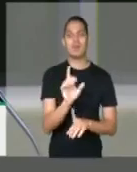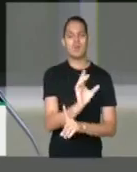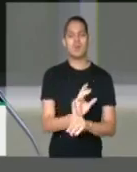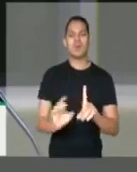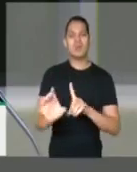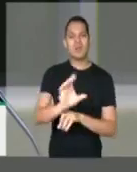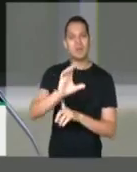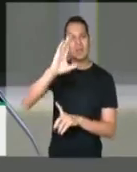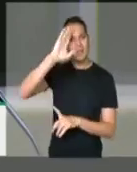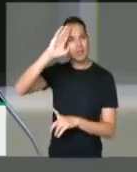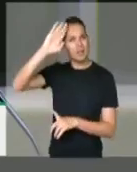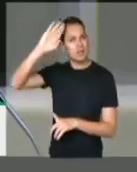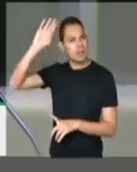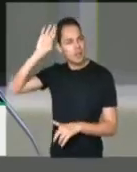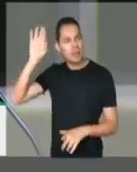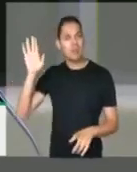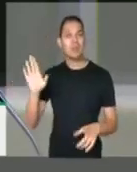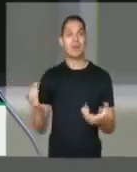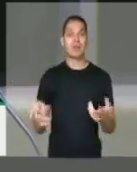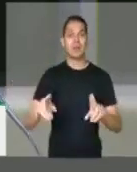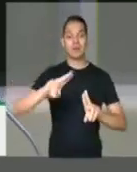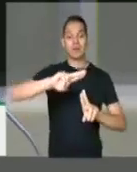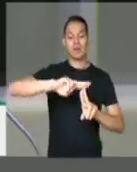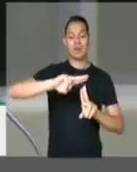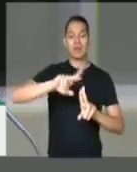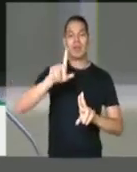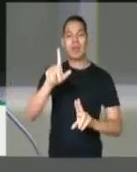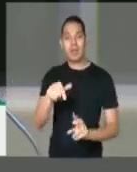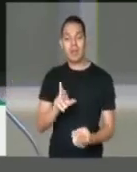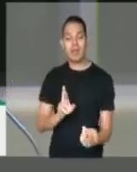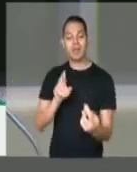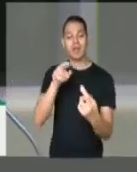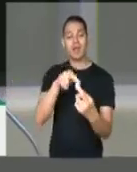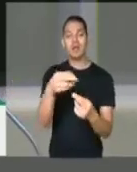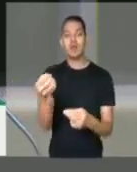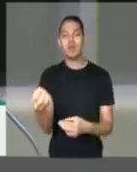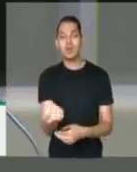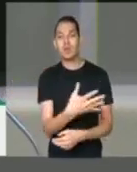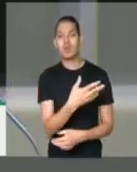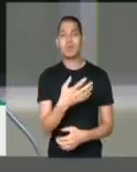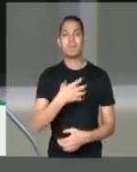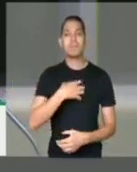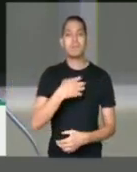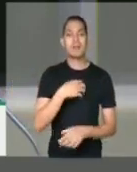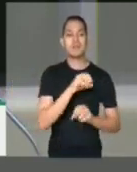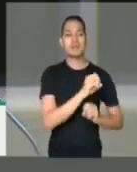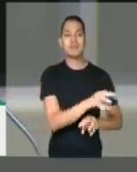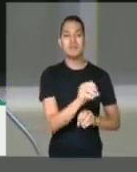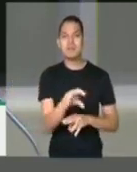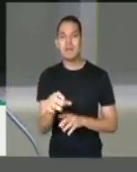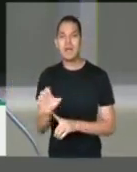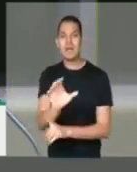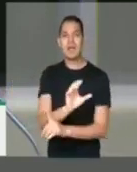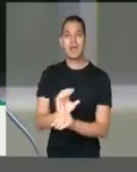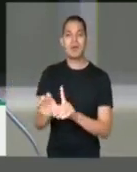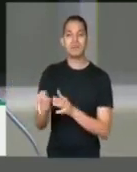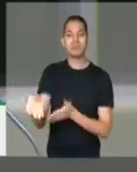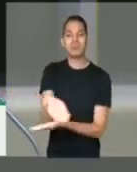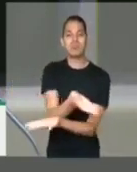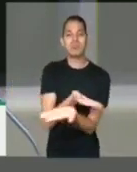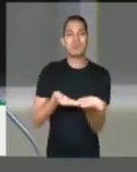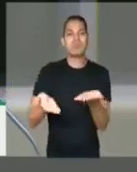comunidade acadêmica. A UTF-PR é um referencial para novas formas de ensinar, de envolver a comunidade,